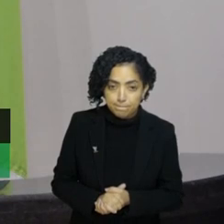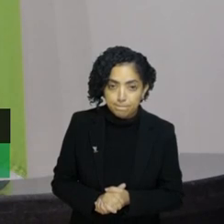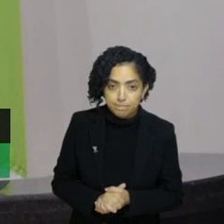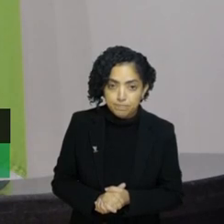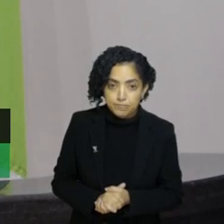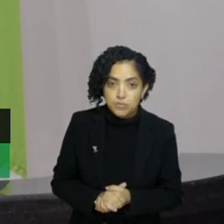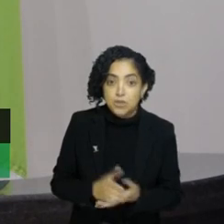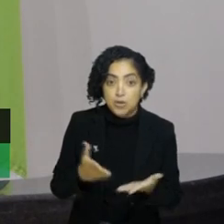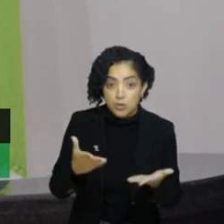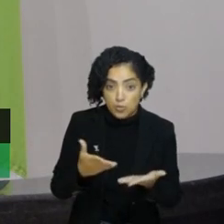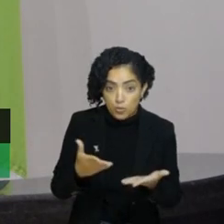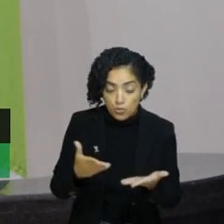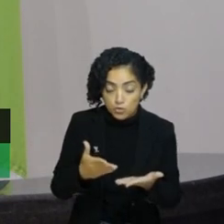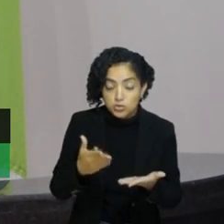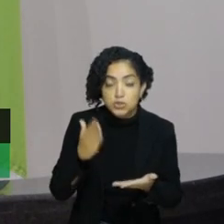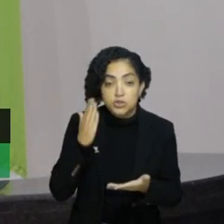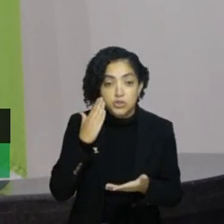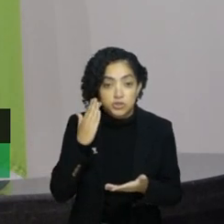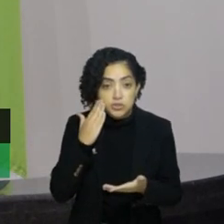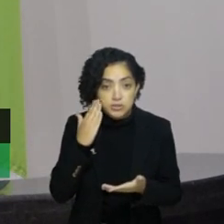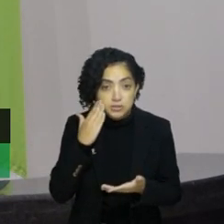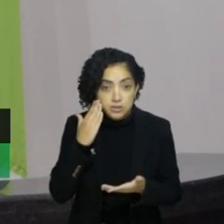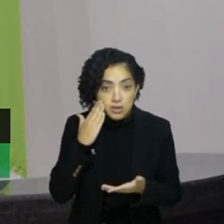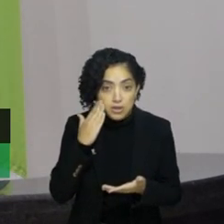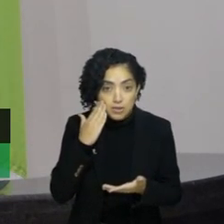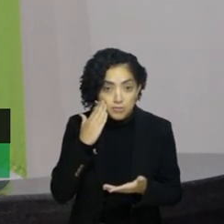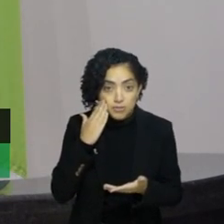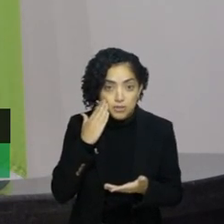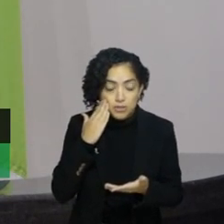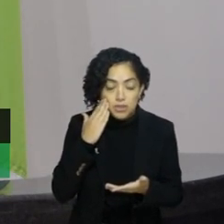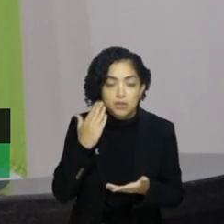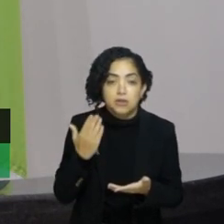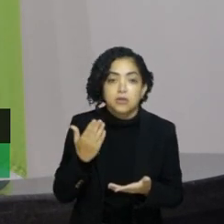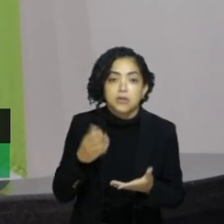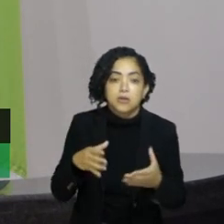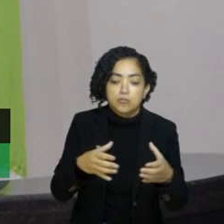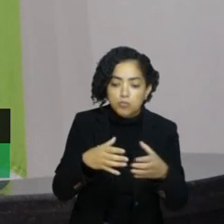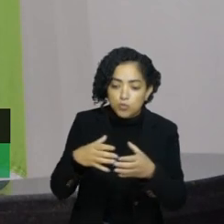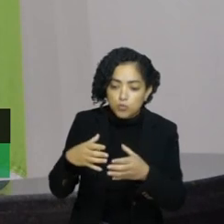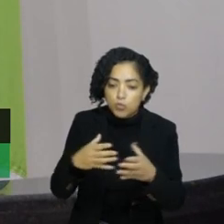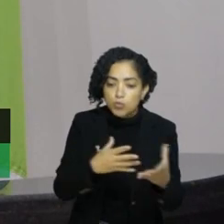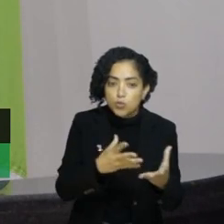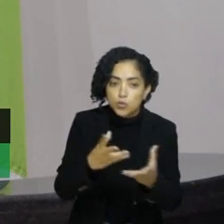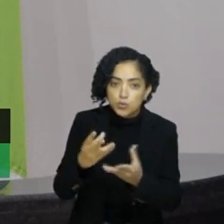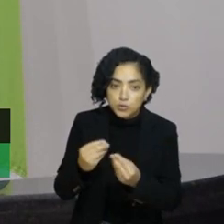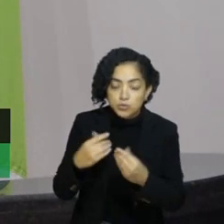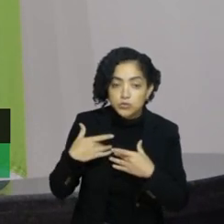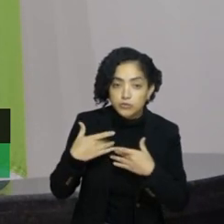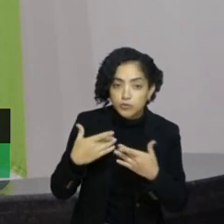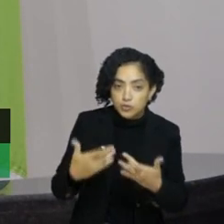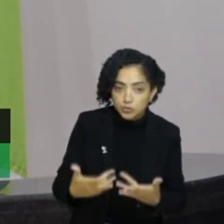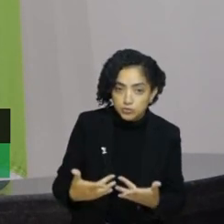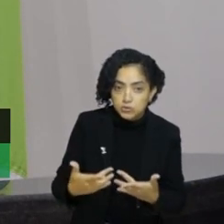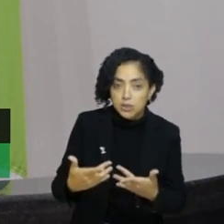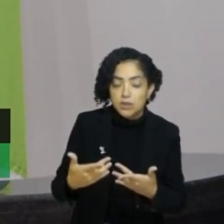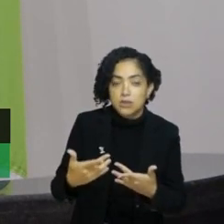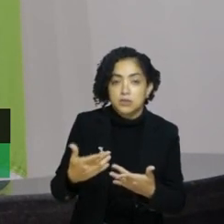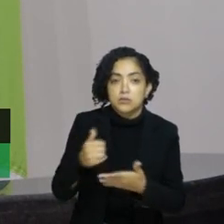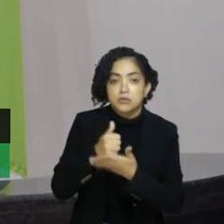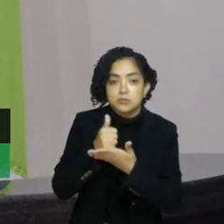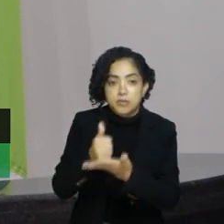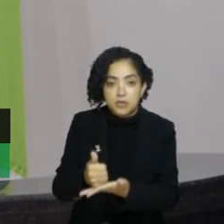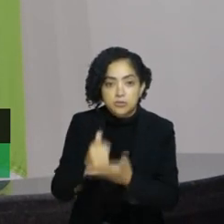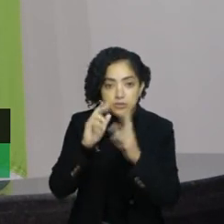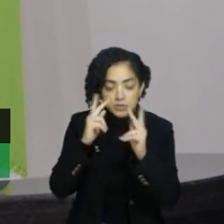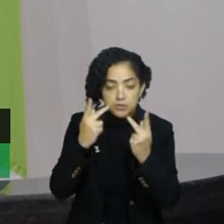hoje nós sabemos também que temos uma verdadeira legião de voluntários catarinenses engajados na assistência humanitária